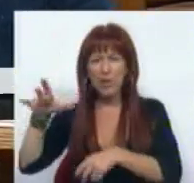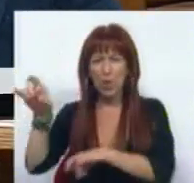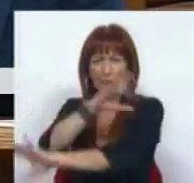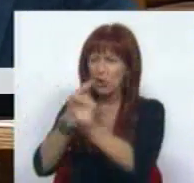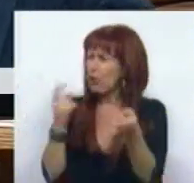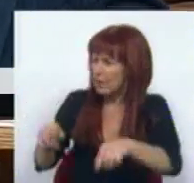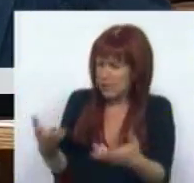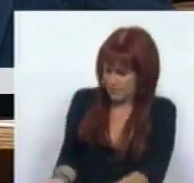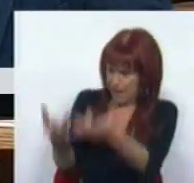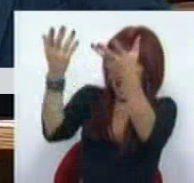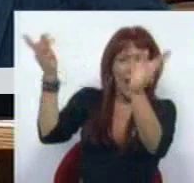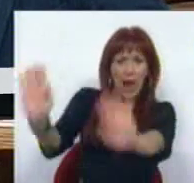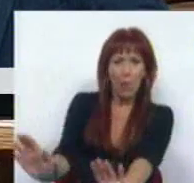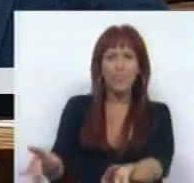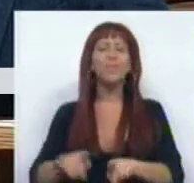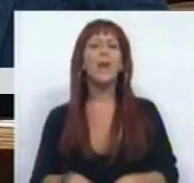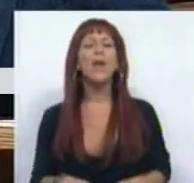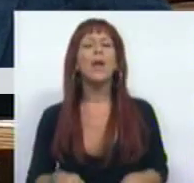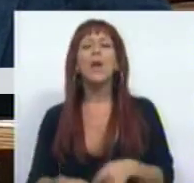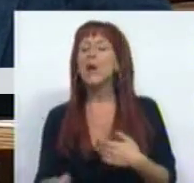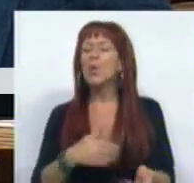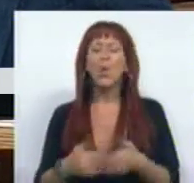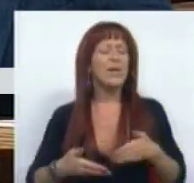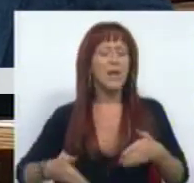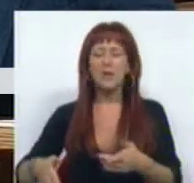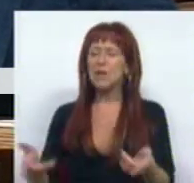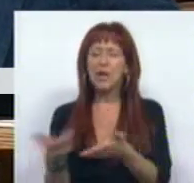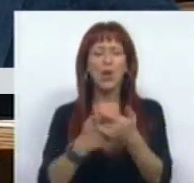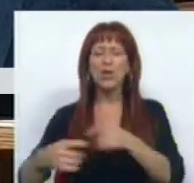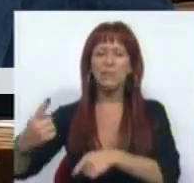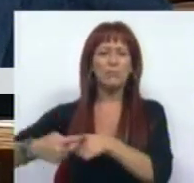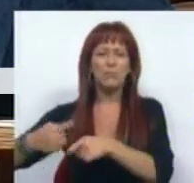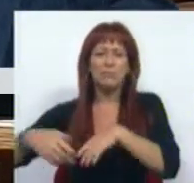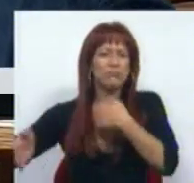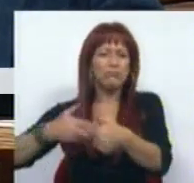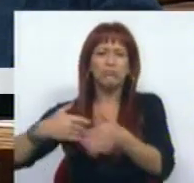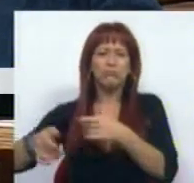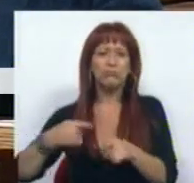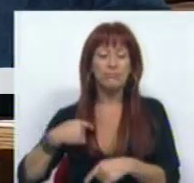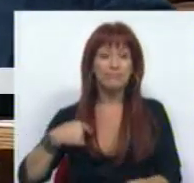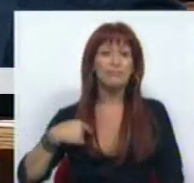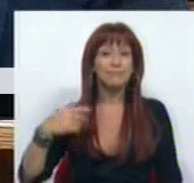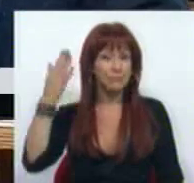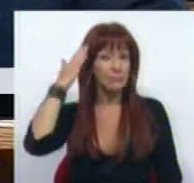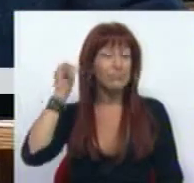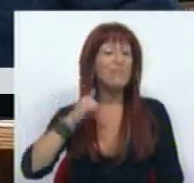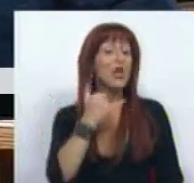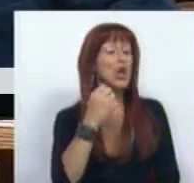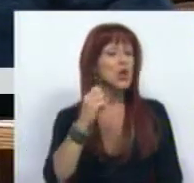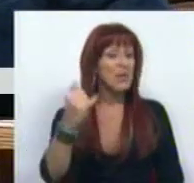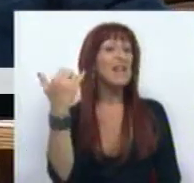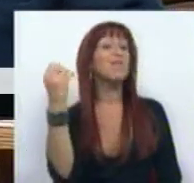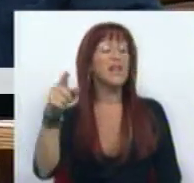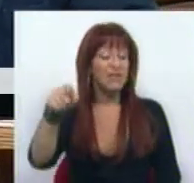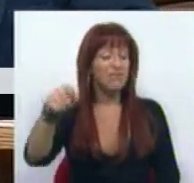continente. Pouco importa que com a trajetória da economia grega já se calcule que em